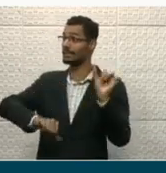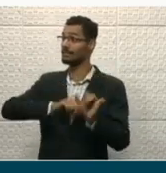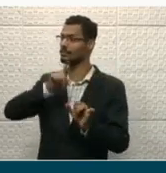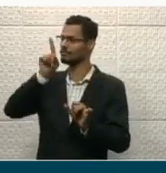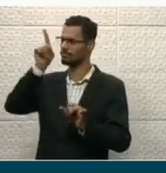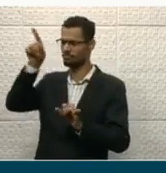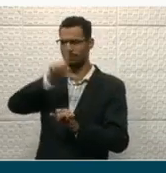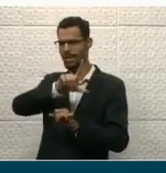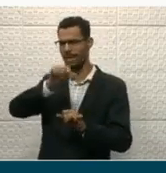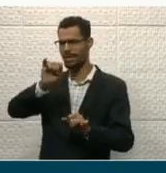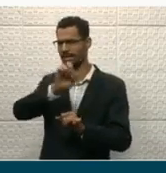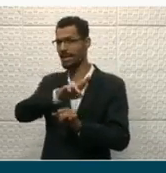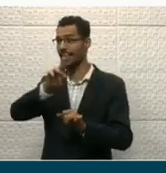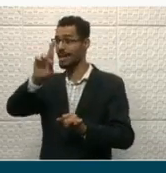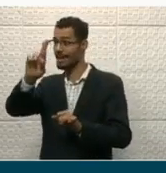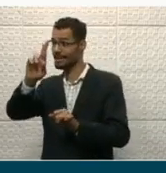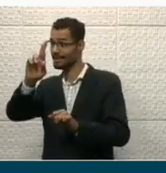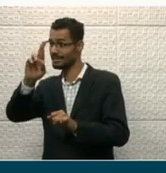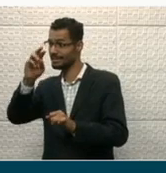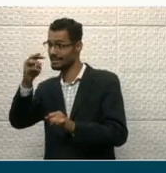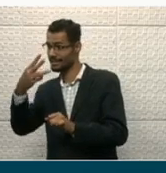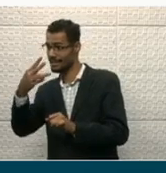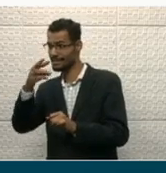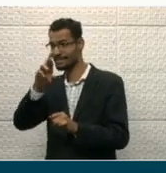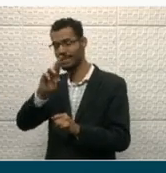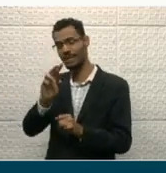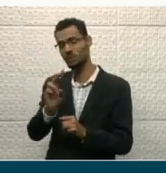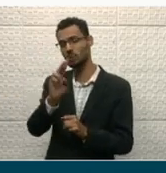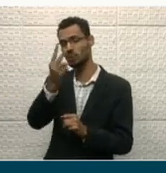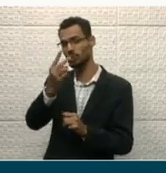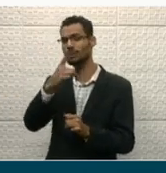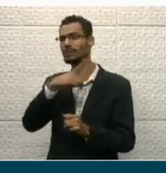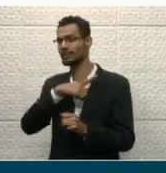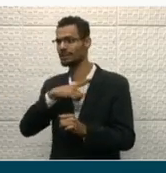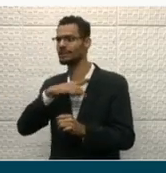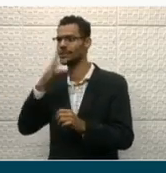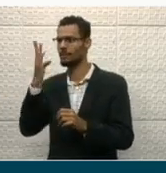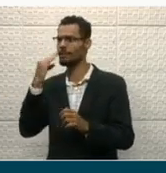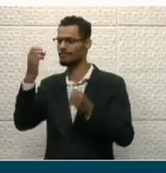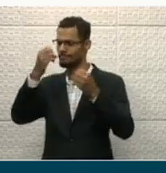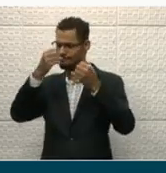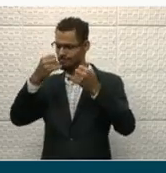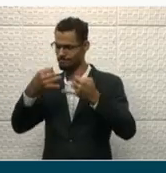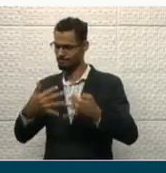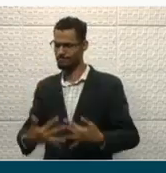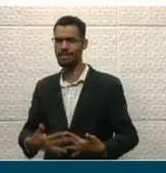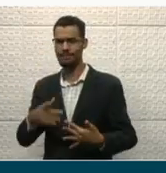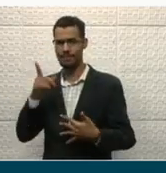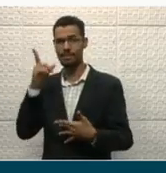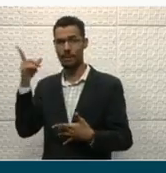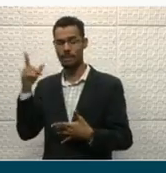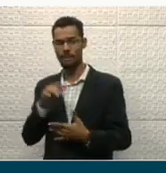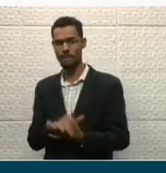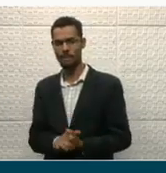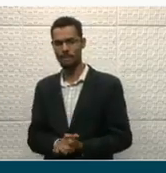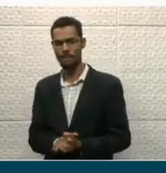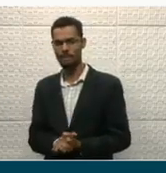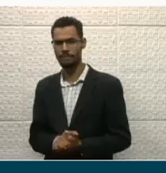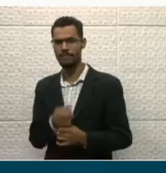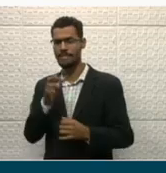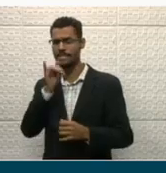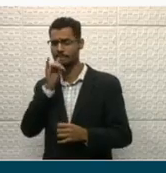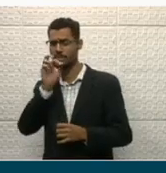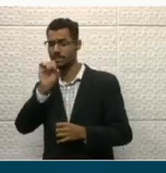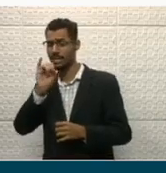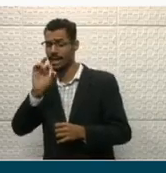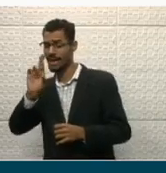linear de R3 em R2 e conhecemos a sua definição. Se é uma transformação de